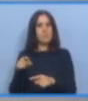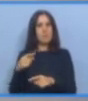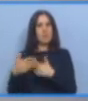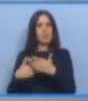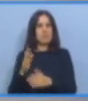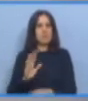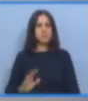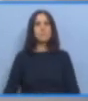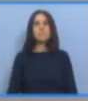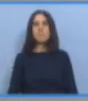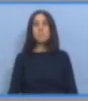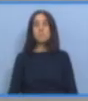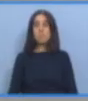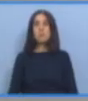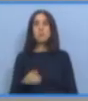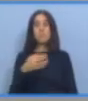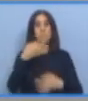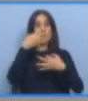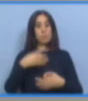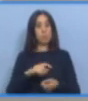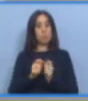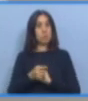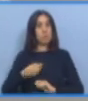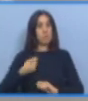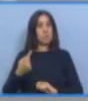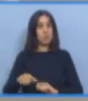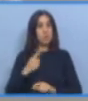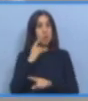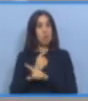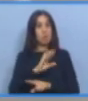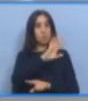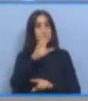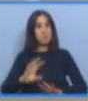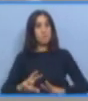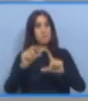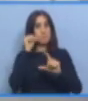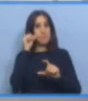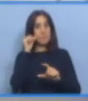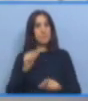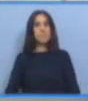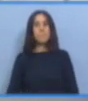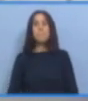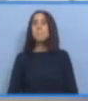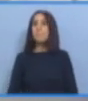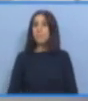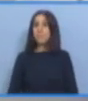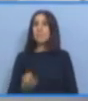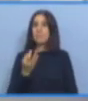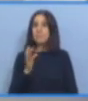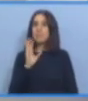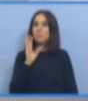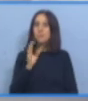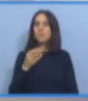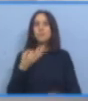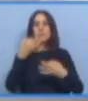ajudar. Mas há também esta preocupação da mudança de comportamentos também nos países em vias de desenvolvimento. Sim, se bem que esse discurso da mudança